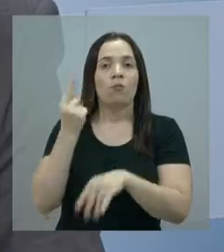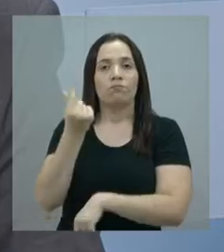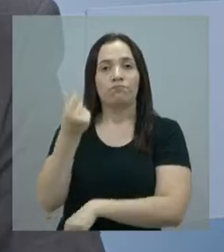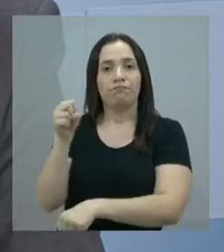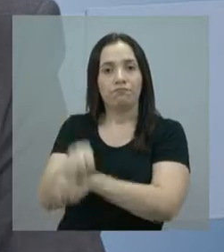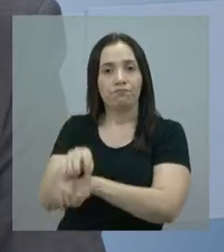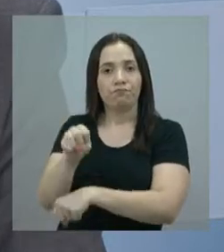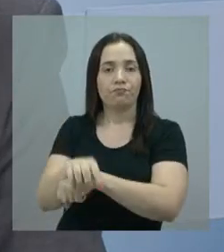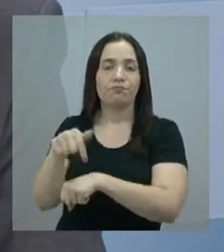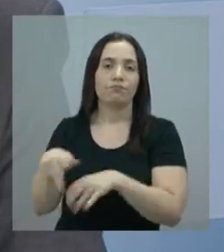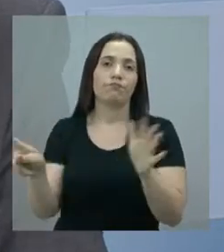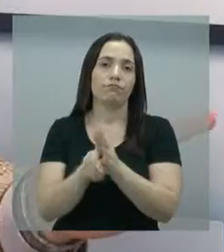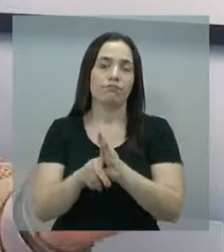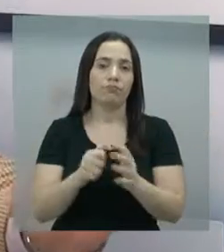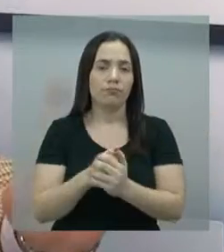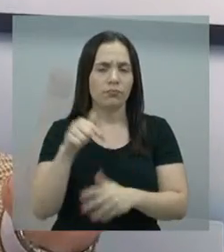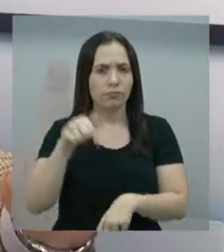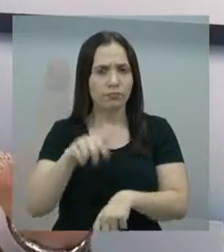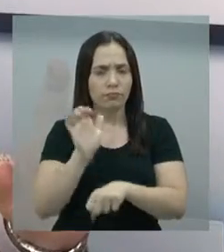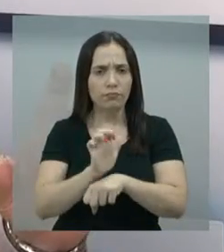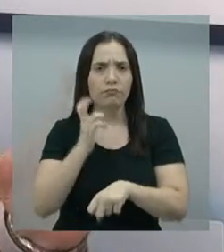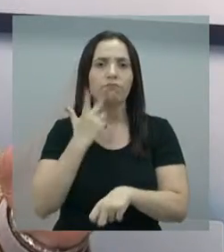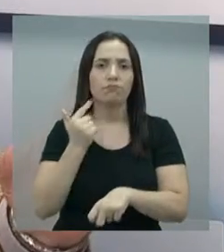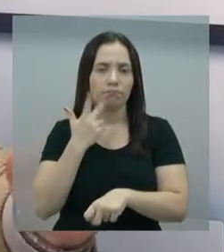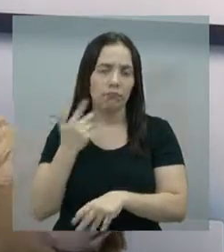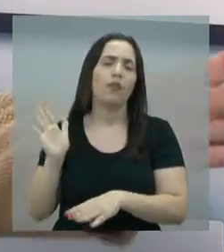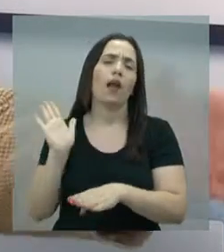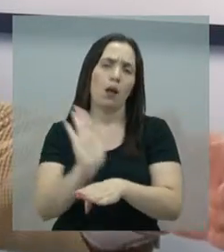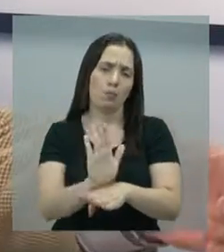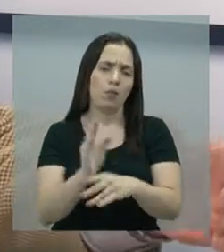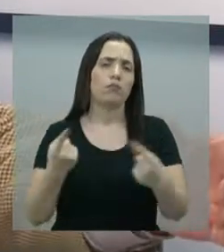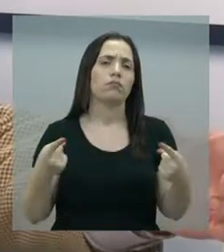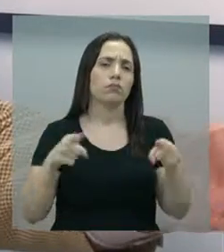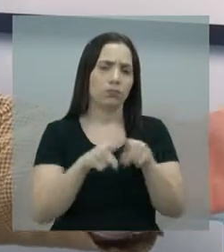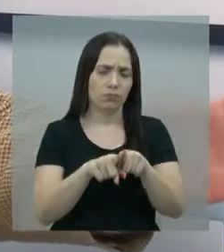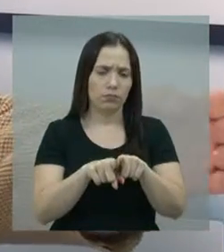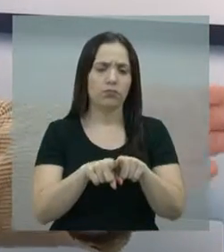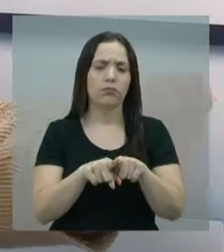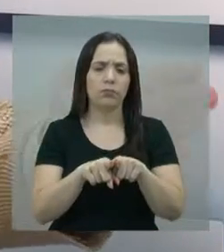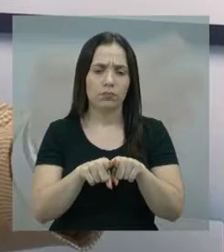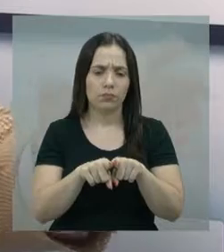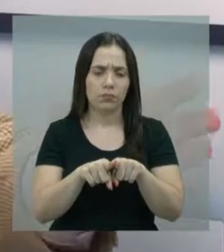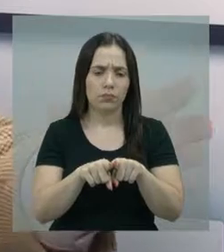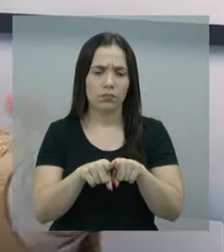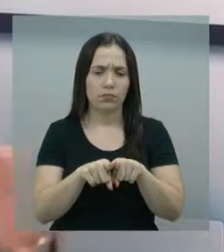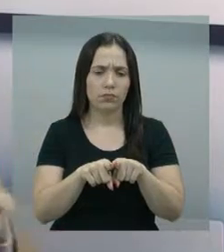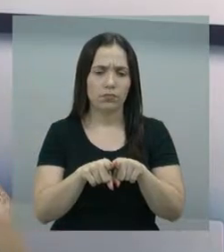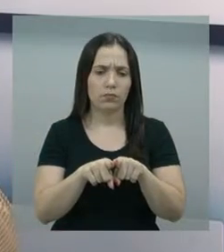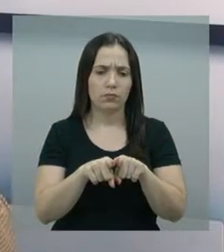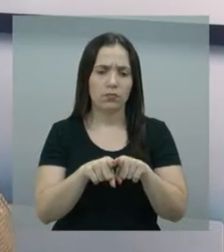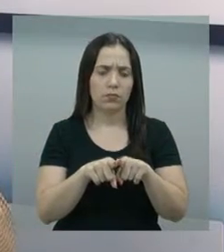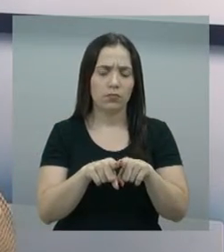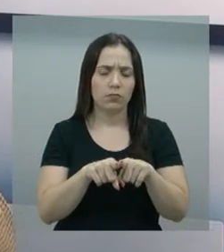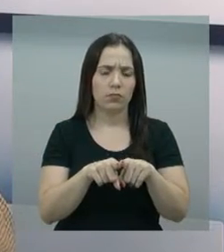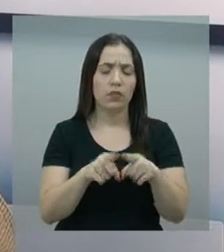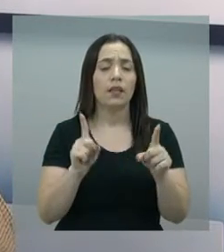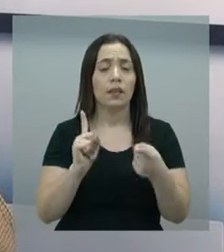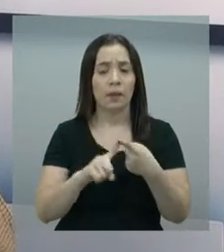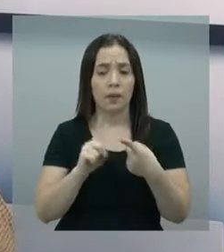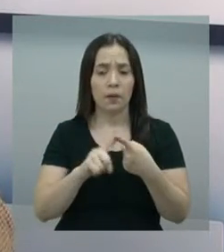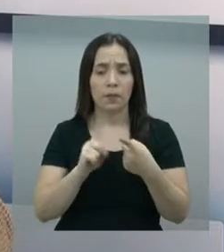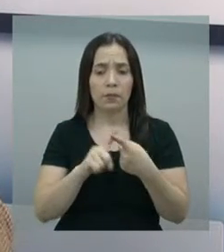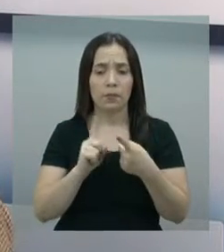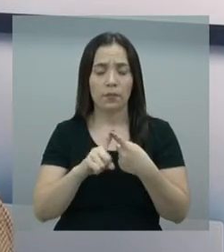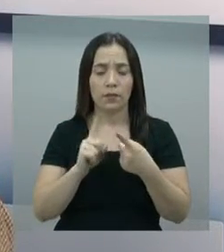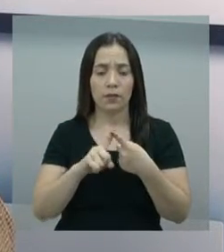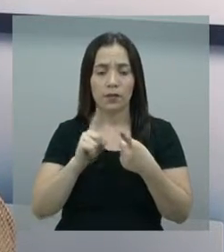recurso do Fundeb. Mas o estado do Ceará, ele... Apoiou. E não só apoiou, não só apoiou, como ele deu